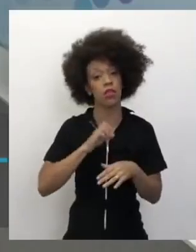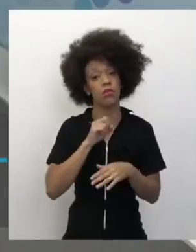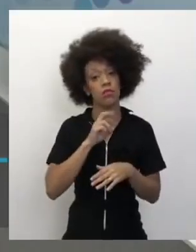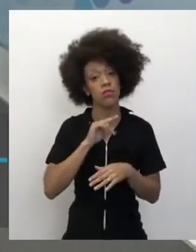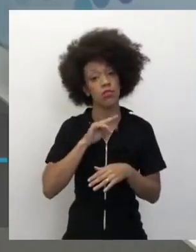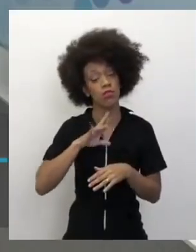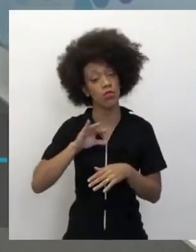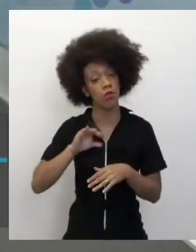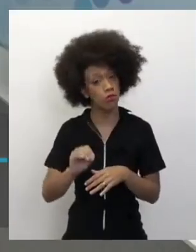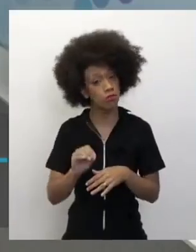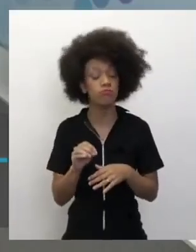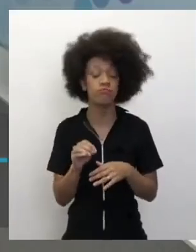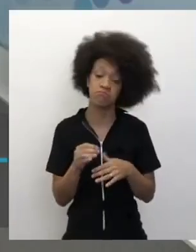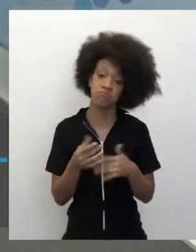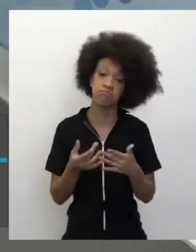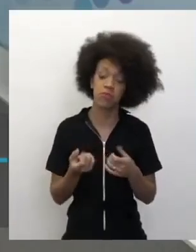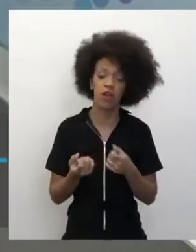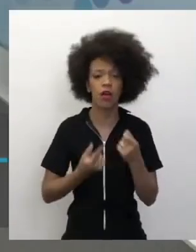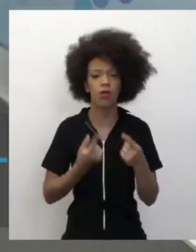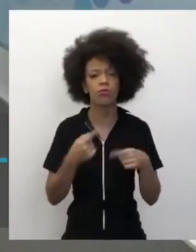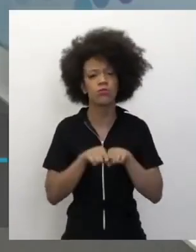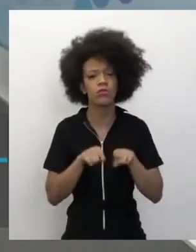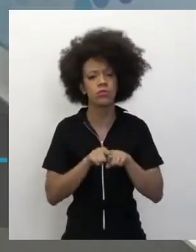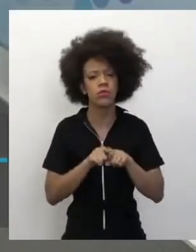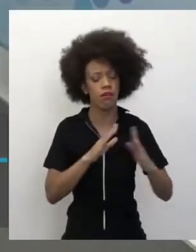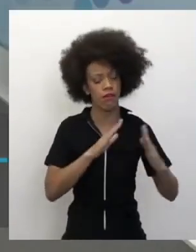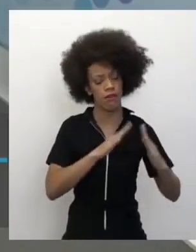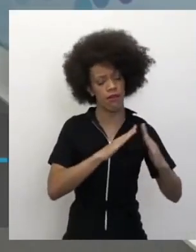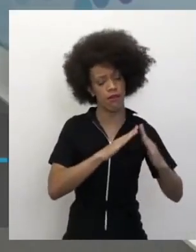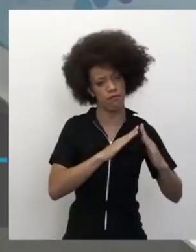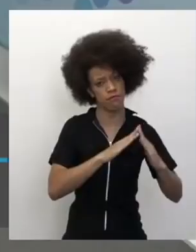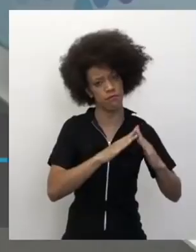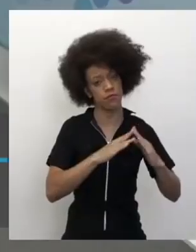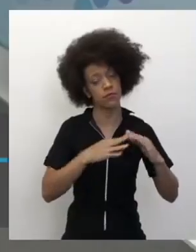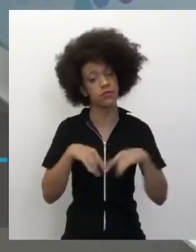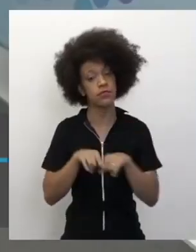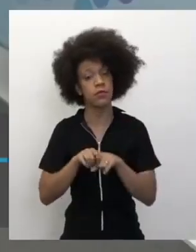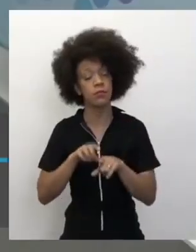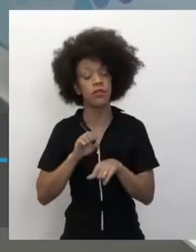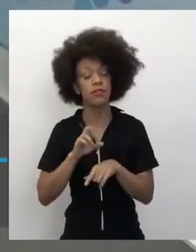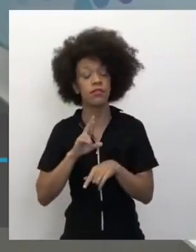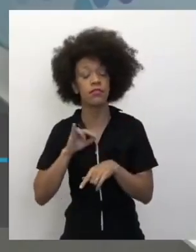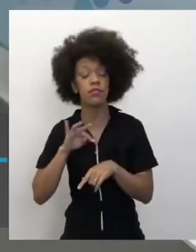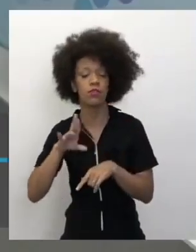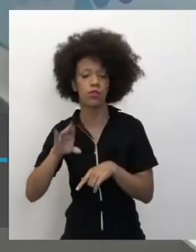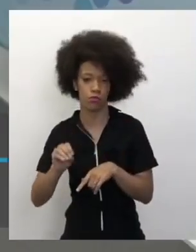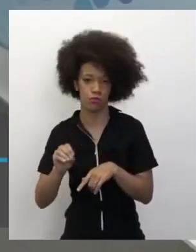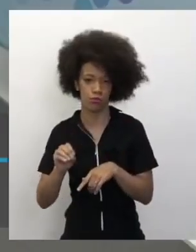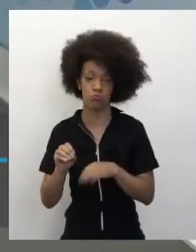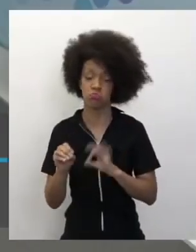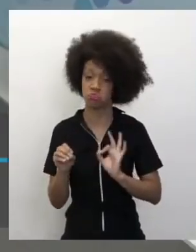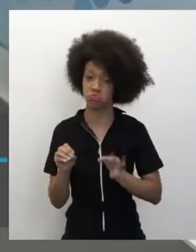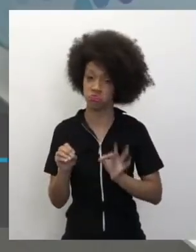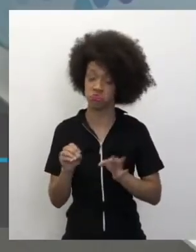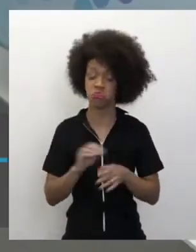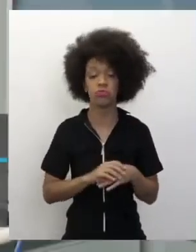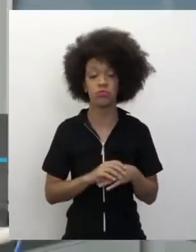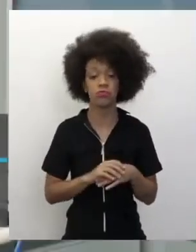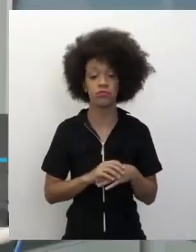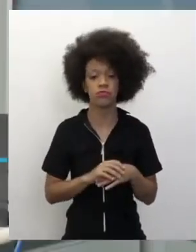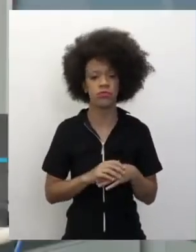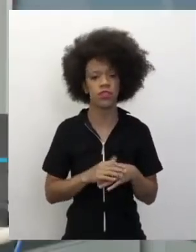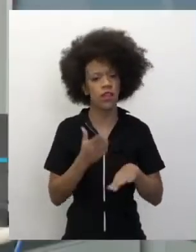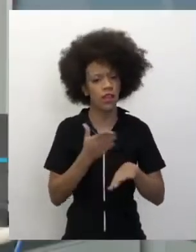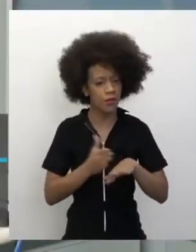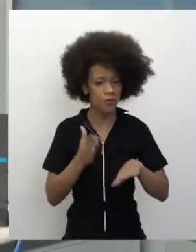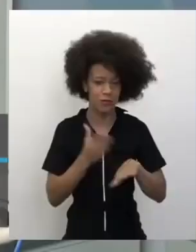aí, né? Aí alguns também colocaram casa e escritório, né? Casa então, e escritório, isso mesmo. É uma rotina de